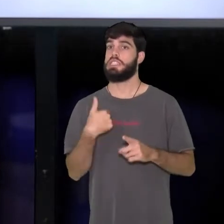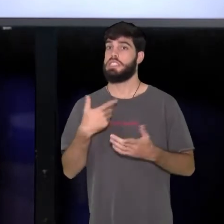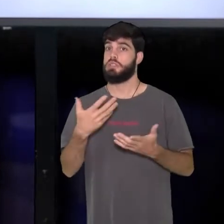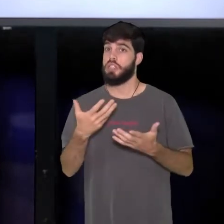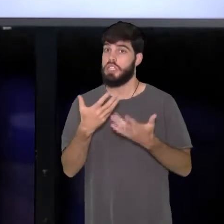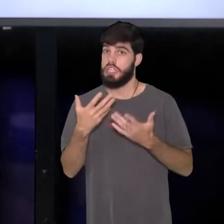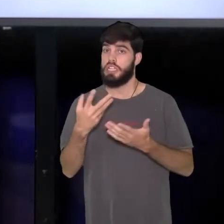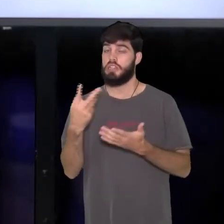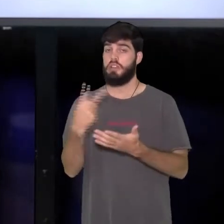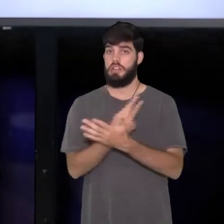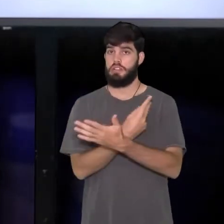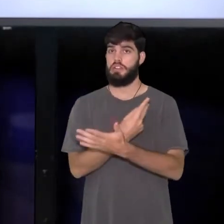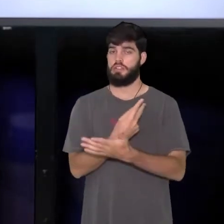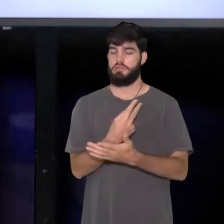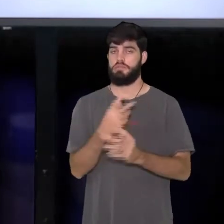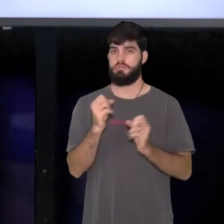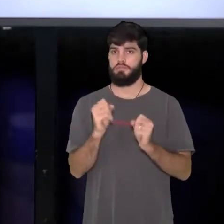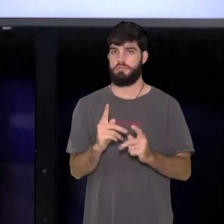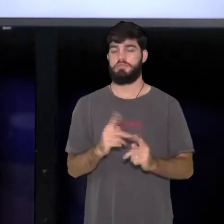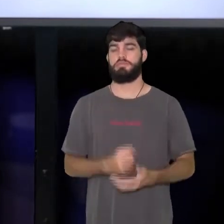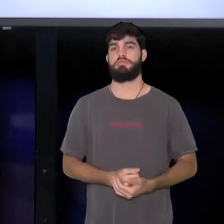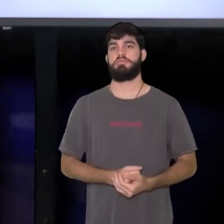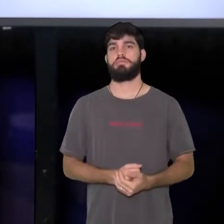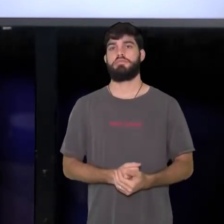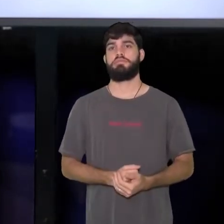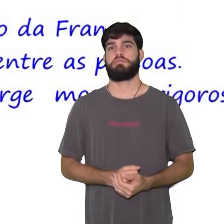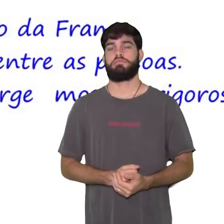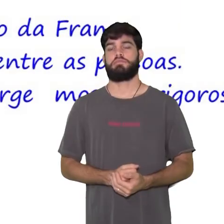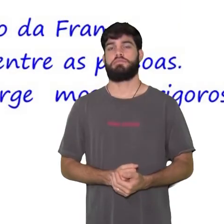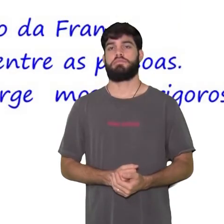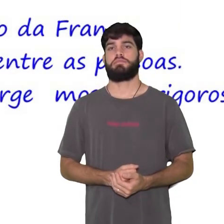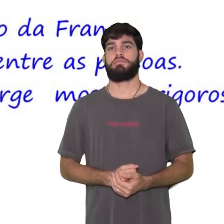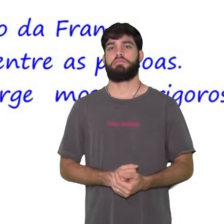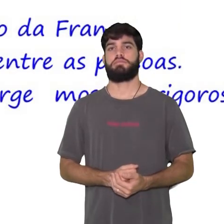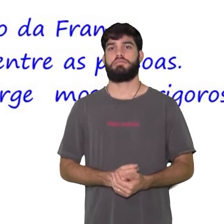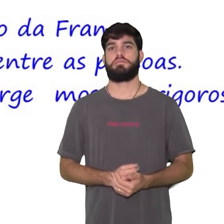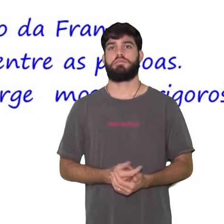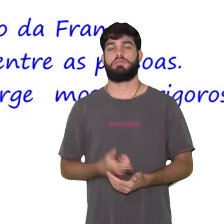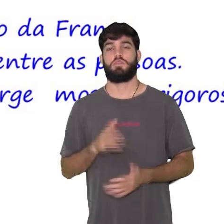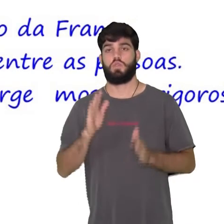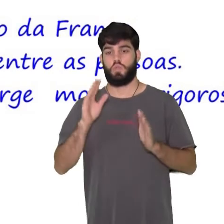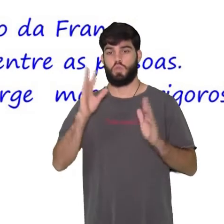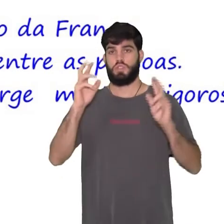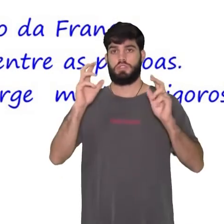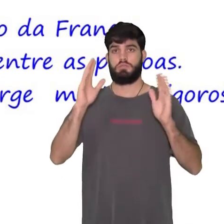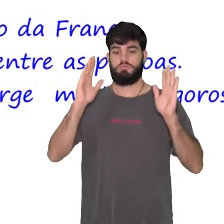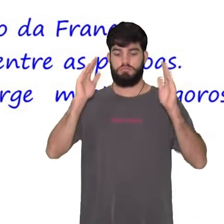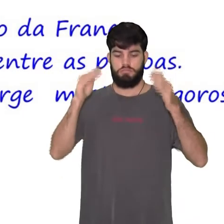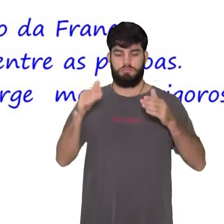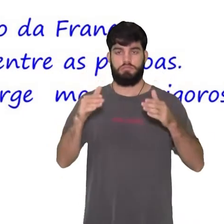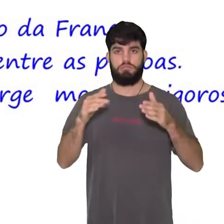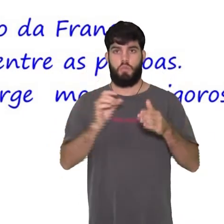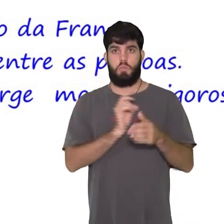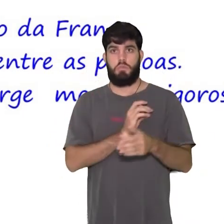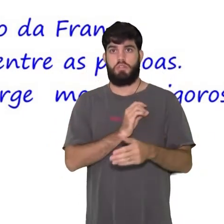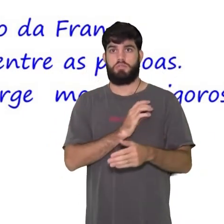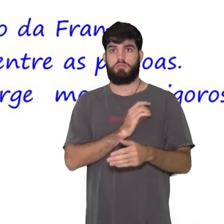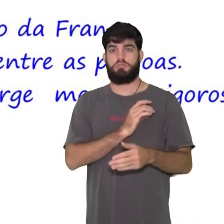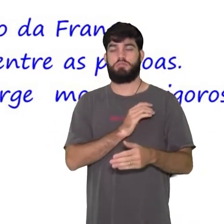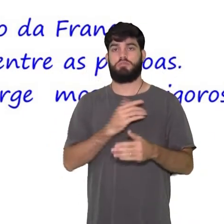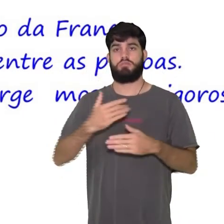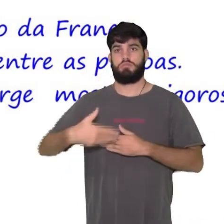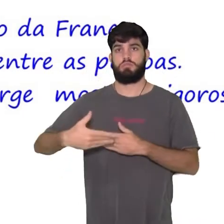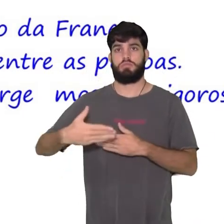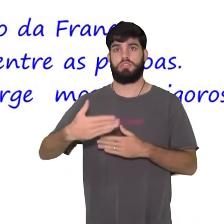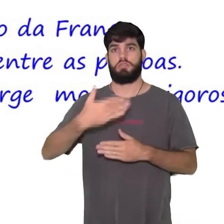mas eu quero a inadequada, a incorreta. Então, vamos para a letra B. O tema central da charge é a difusão do medo